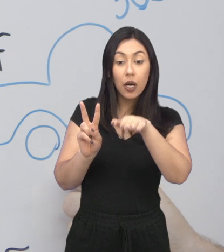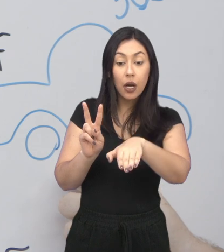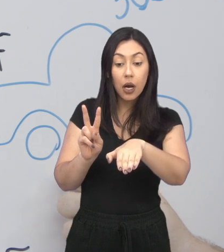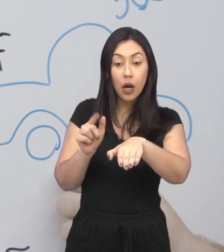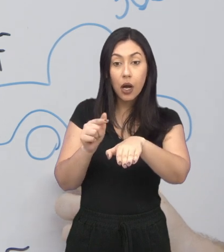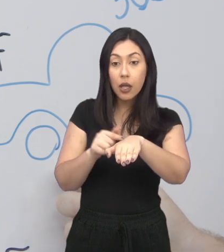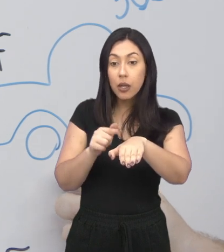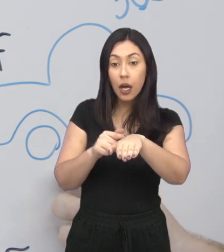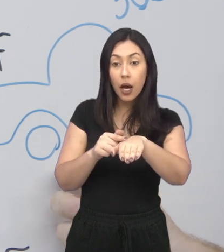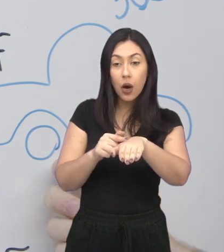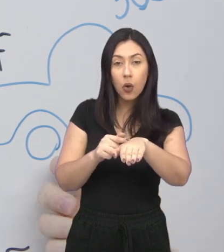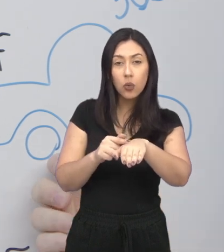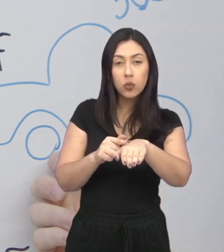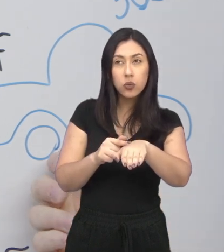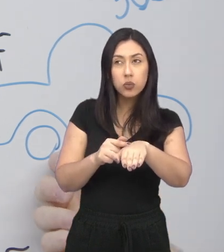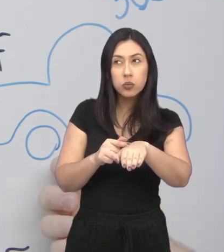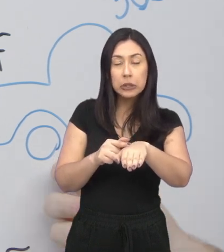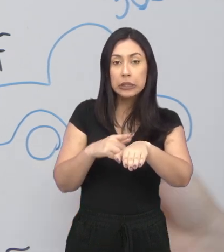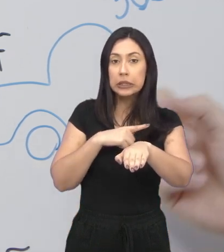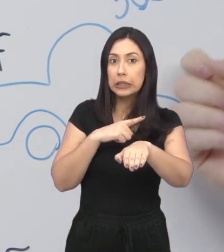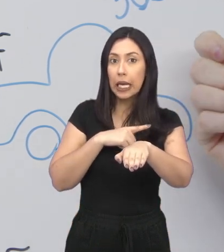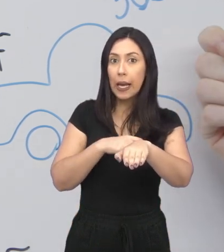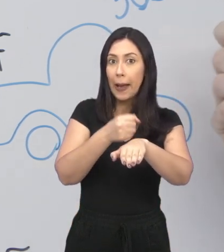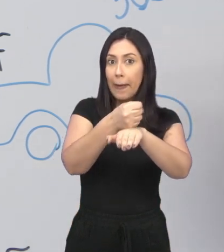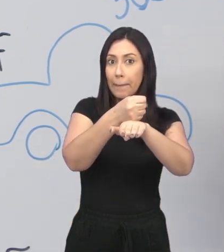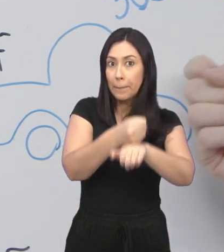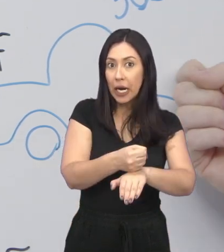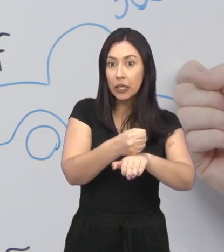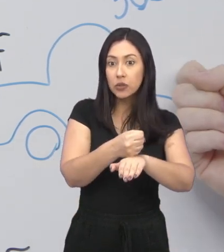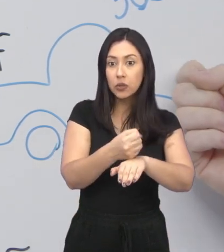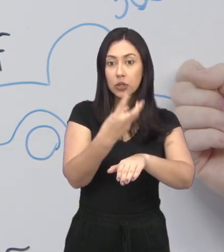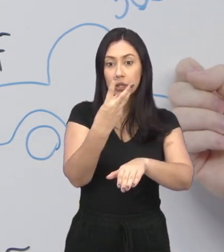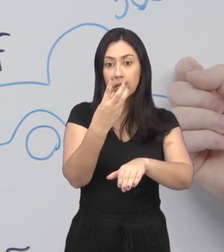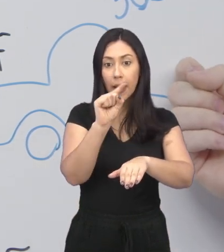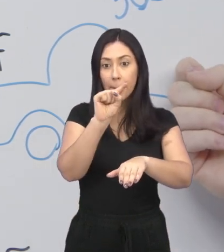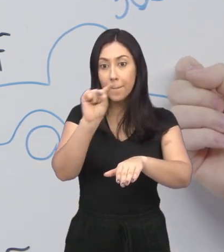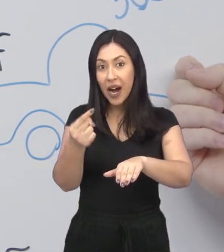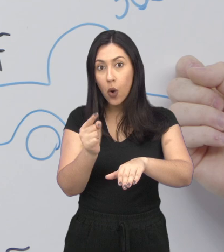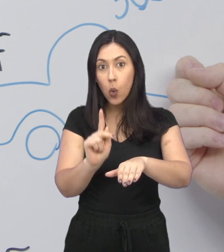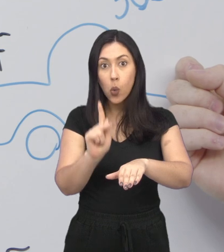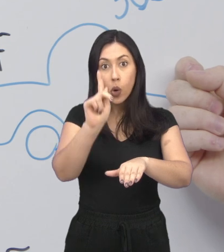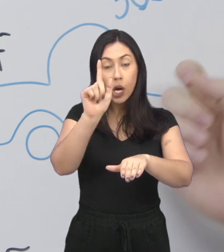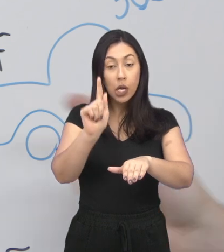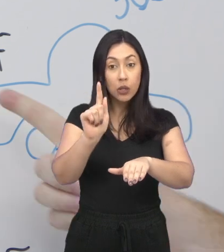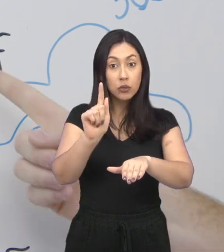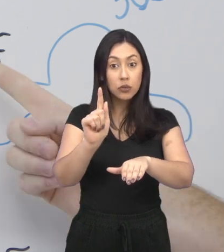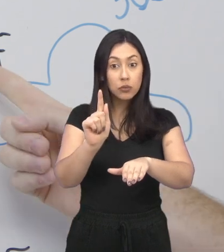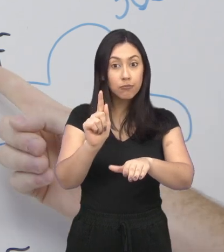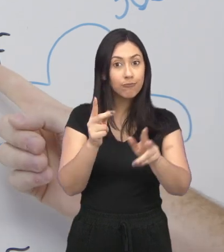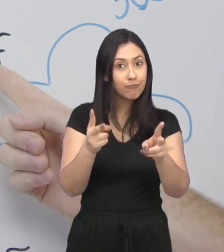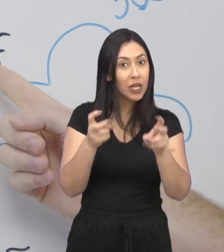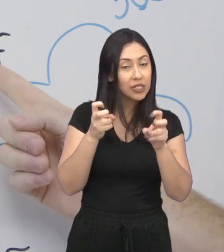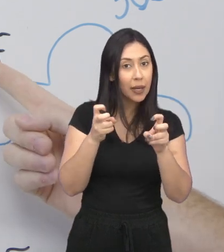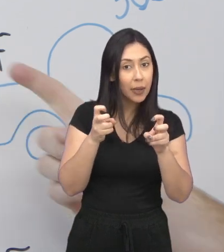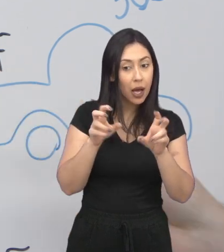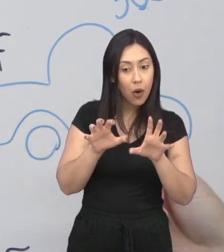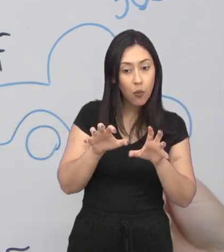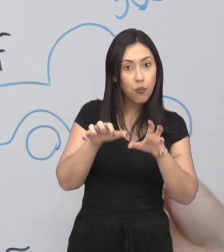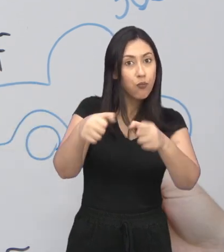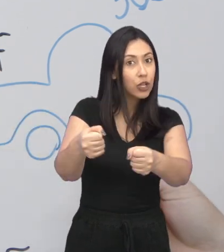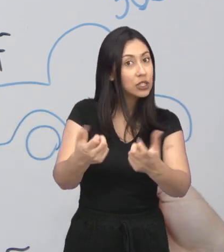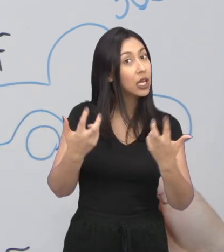caminhonete sei lá carregada de cimento com 3.000 kg percebam o seguinte a força é a